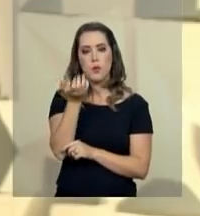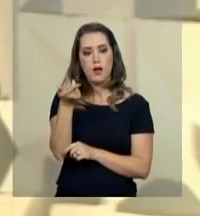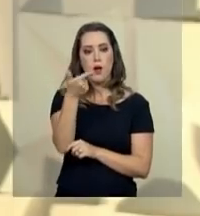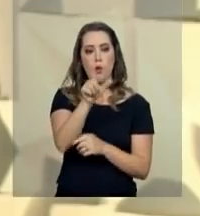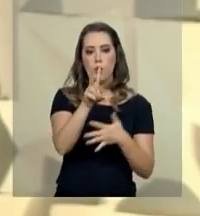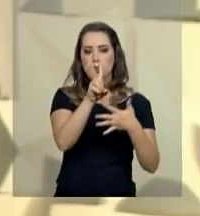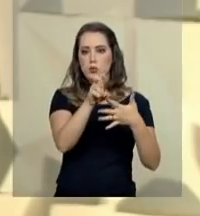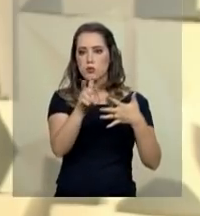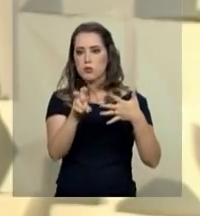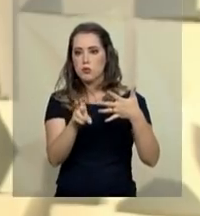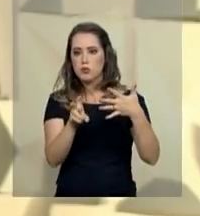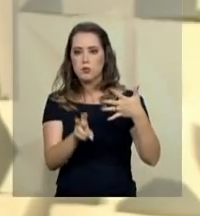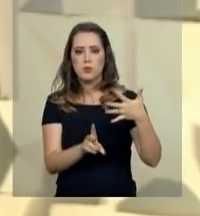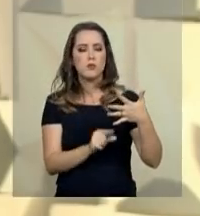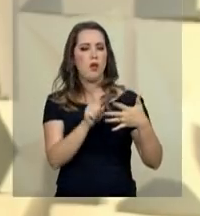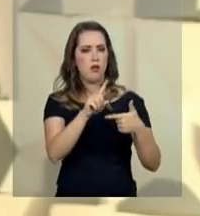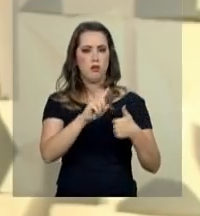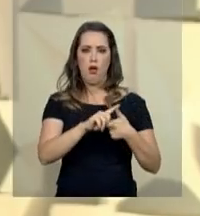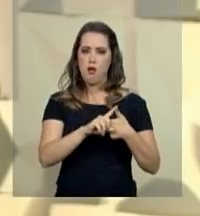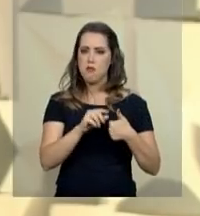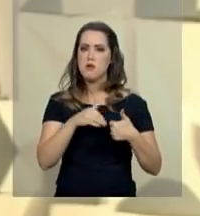então, principalmente desenvolvimento,